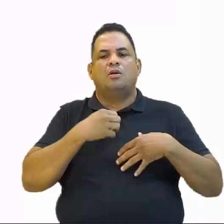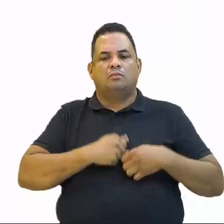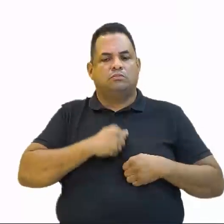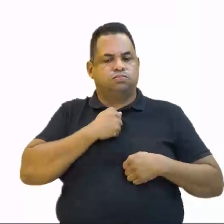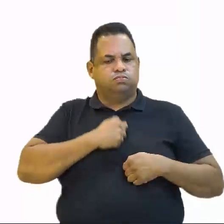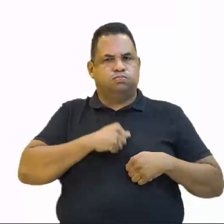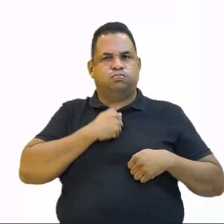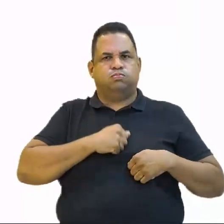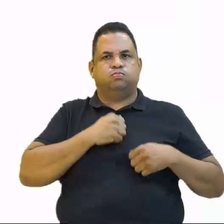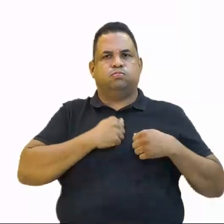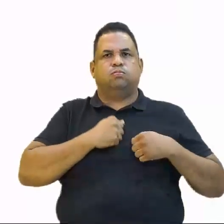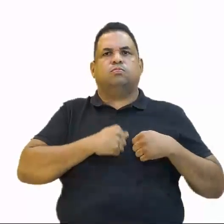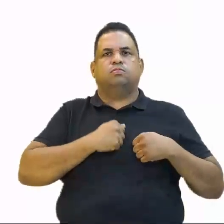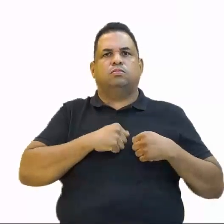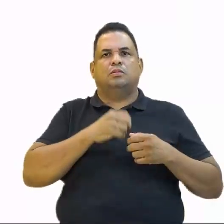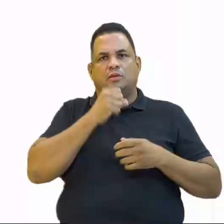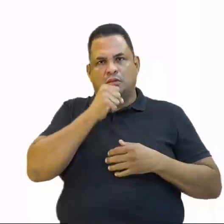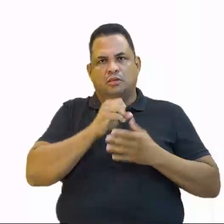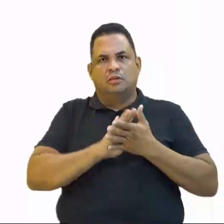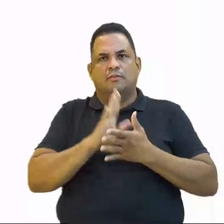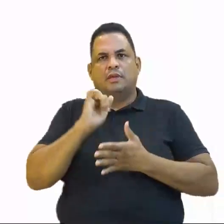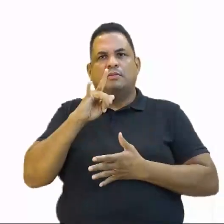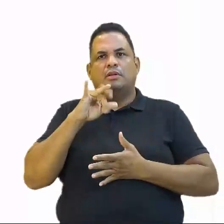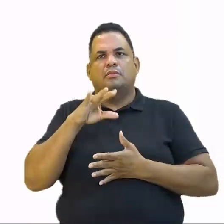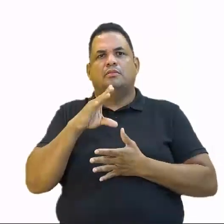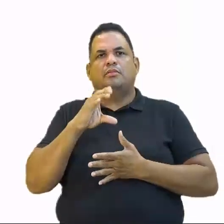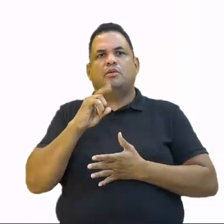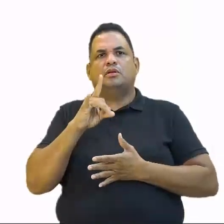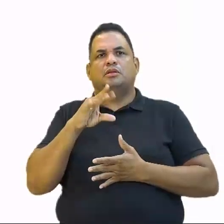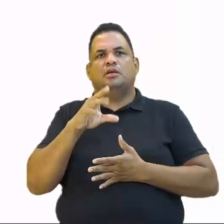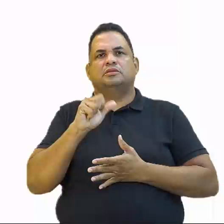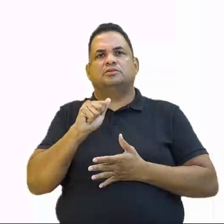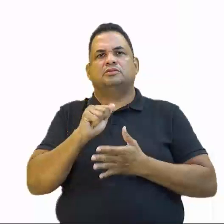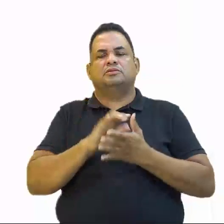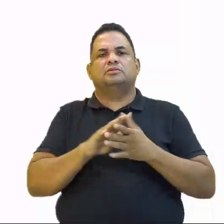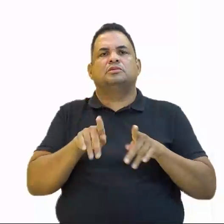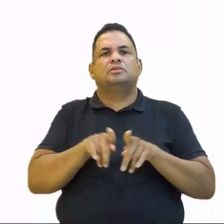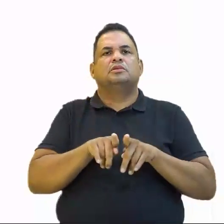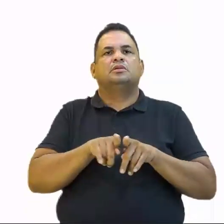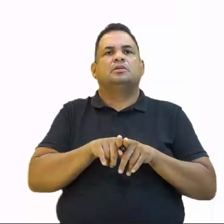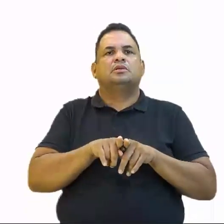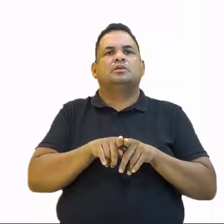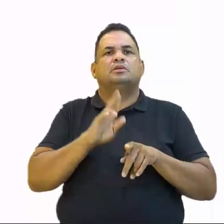expectorante, o permanganato de potássio, como